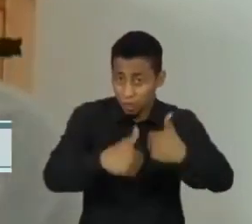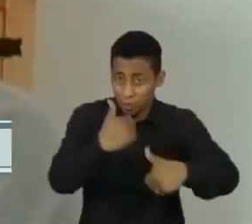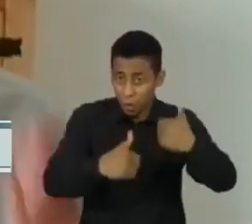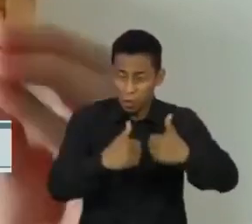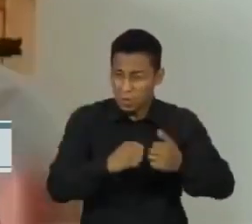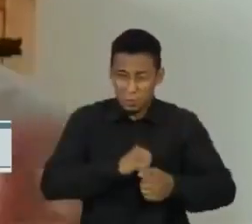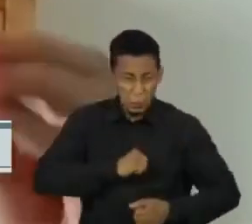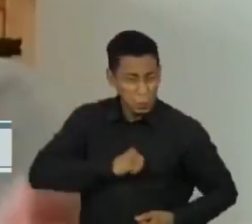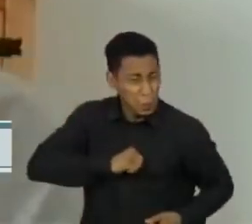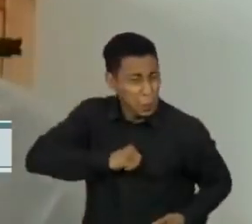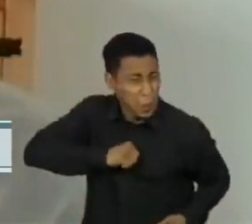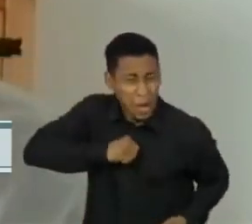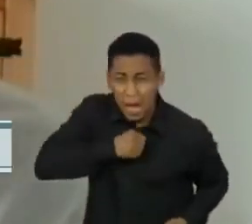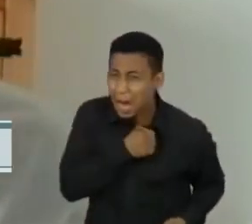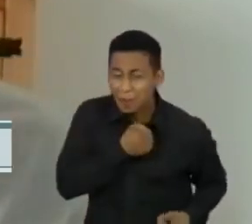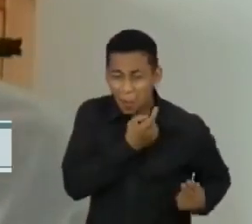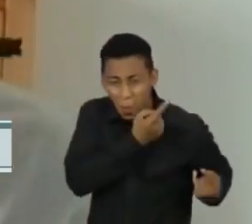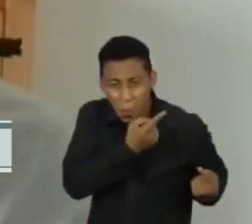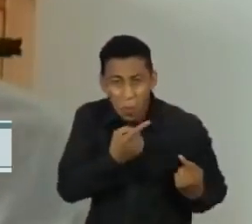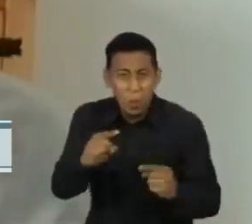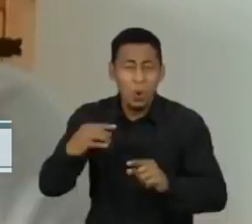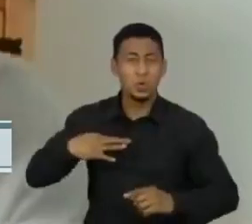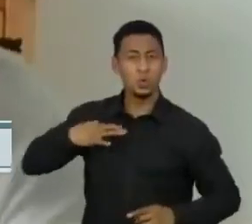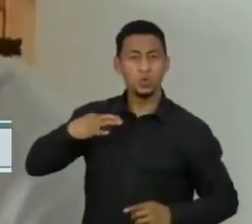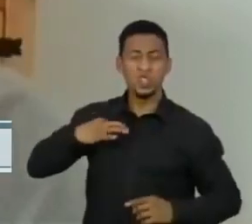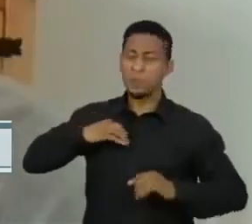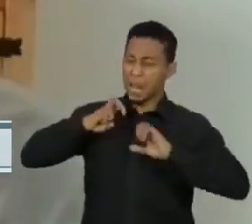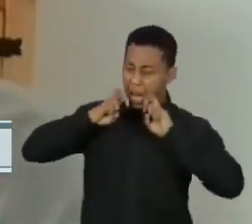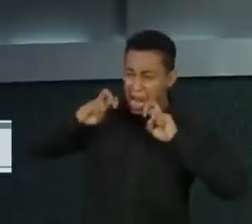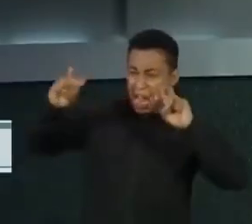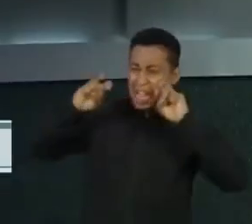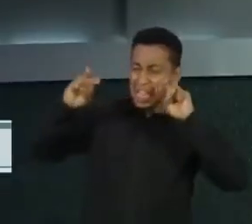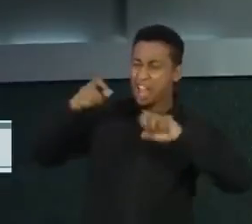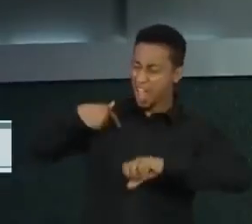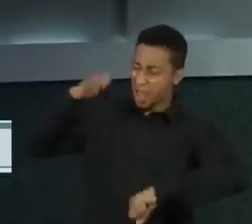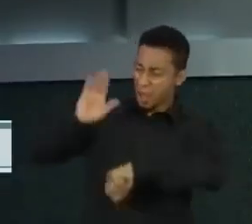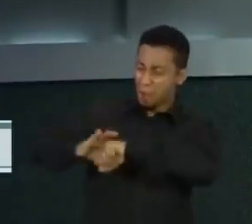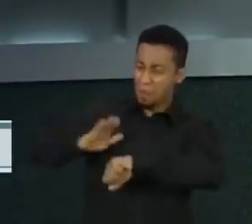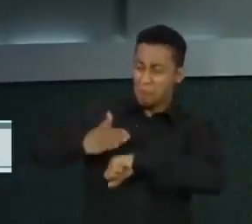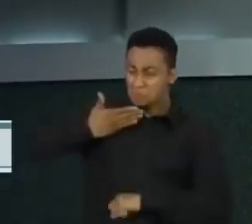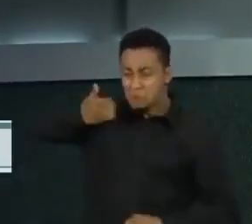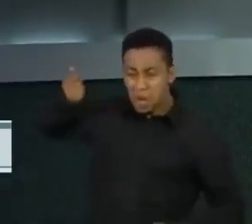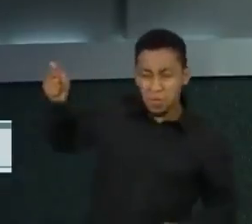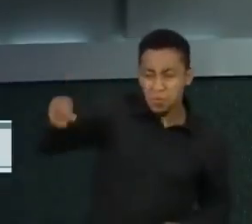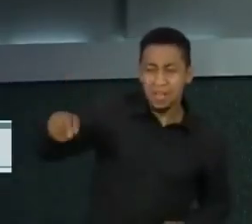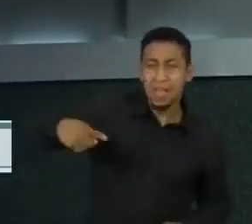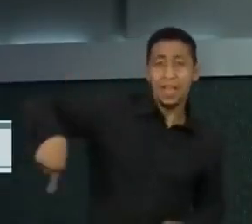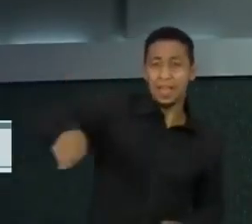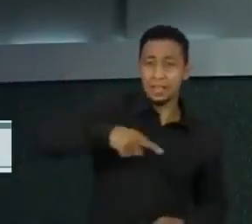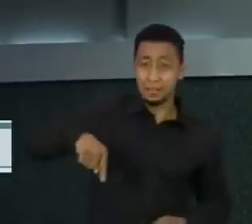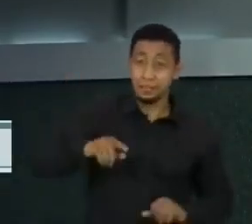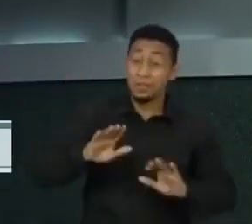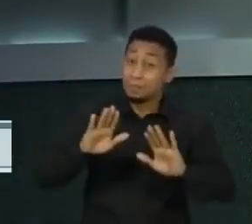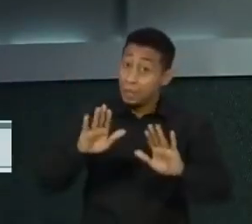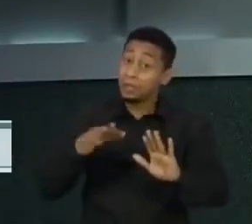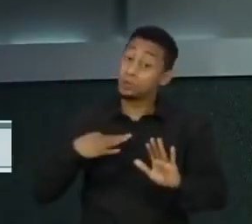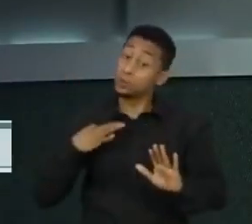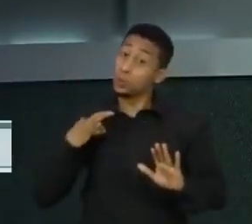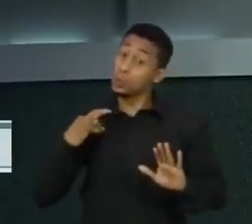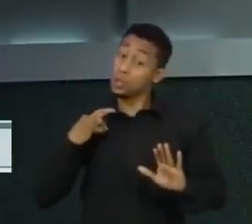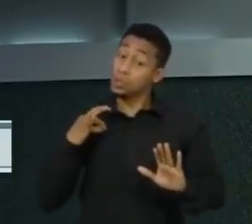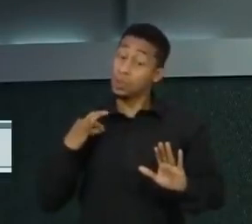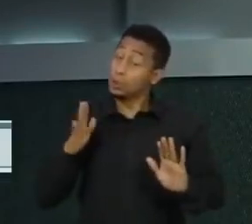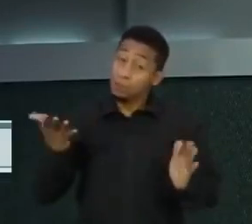ruim, e grita que ele faria melhor, até o dia que escalam. E a gente sabe que o torcedor é só torcedor, a gente sabe que o torcedor é